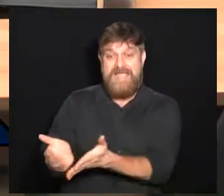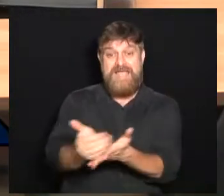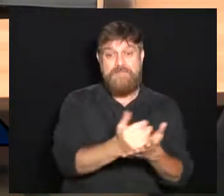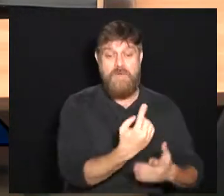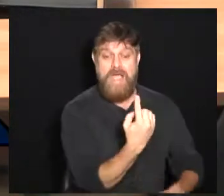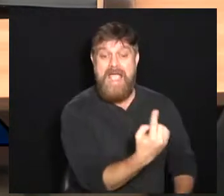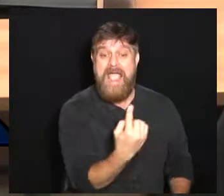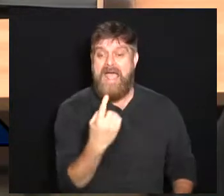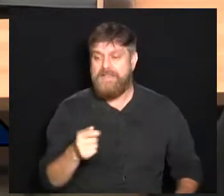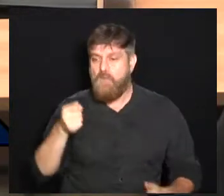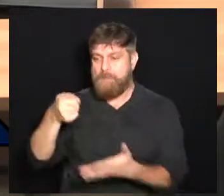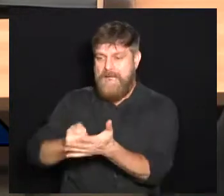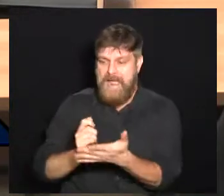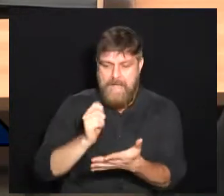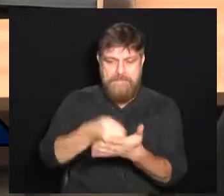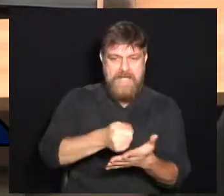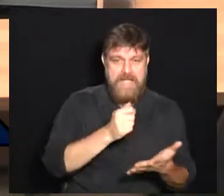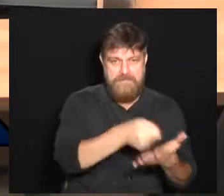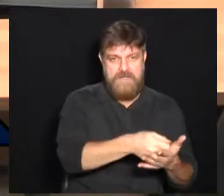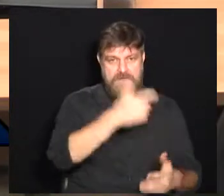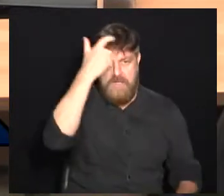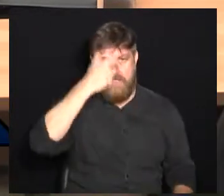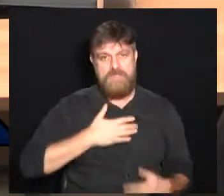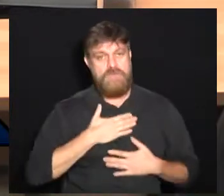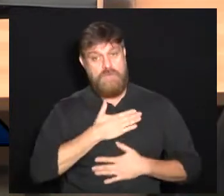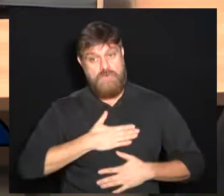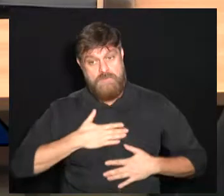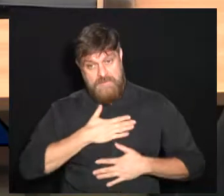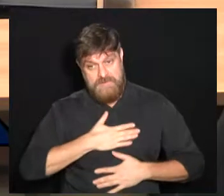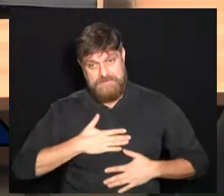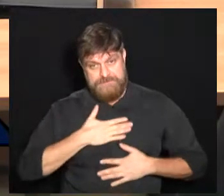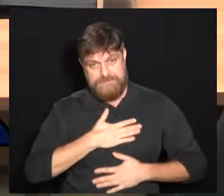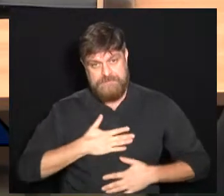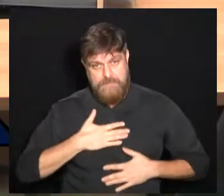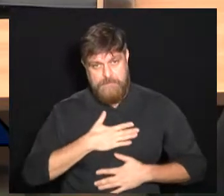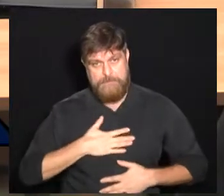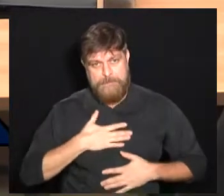um. Eu já estou bastante satisfeito